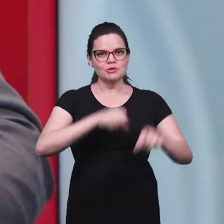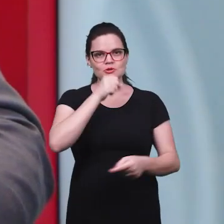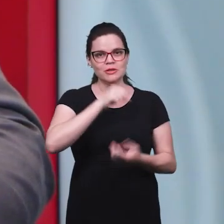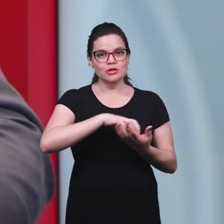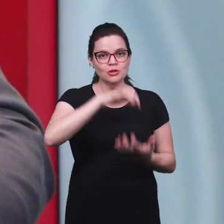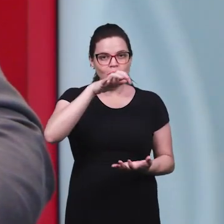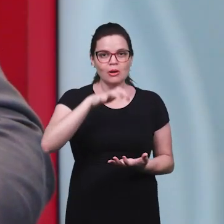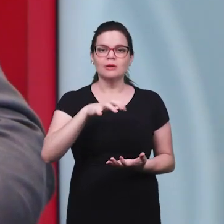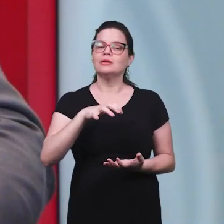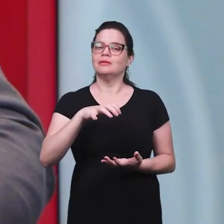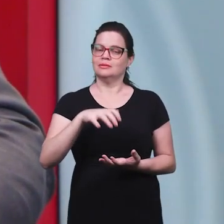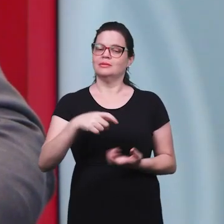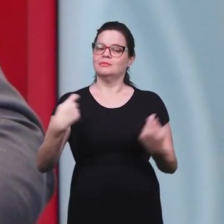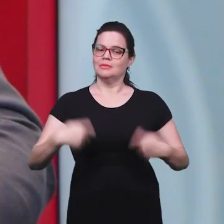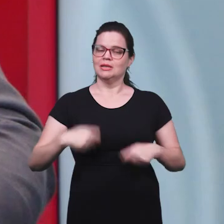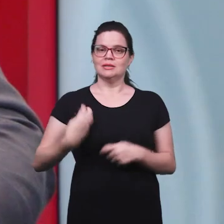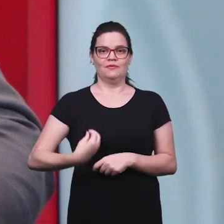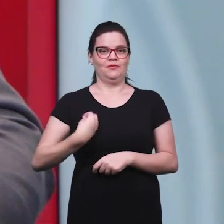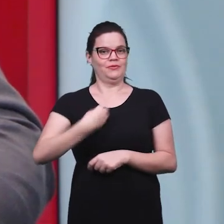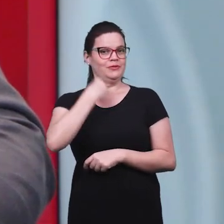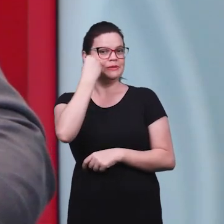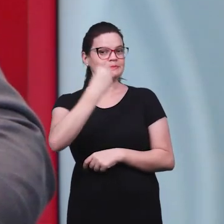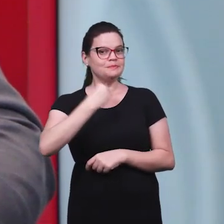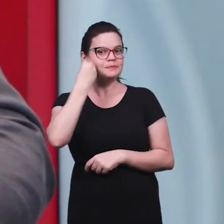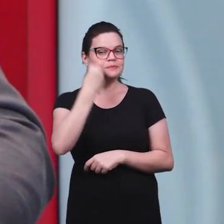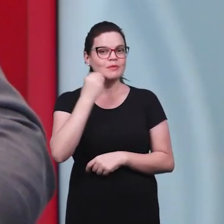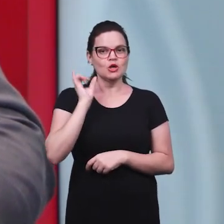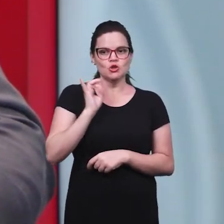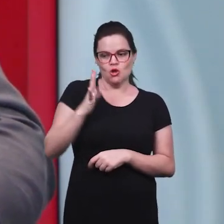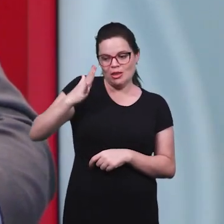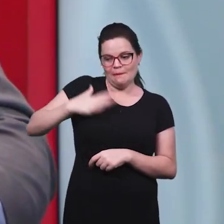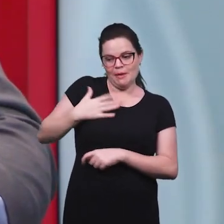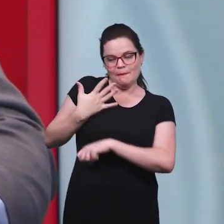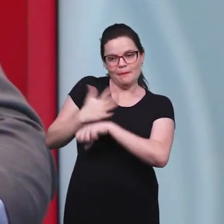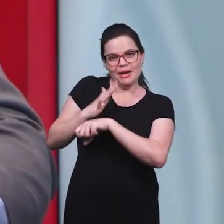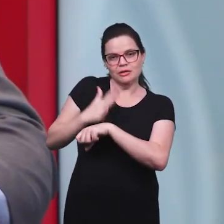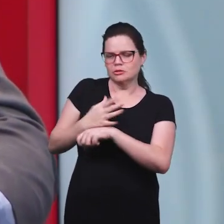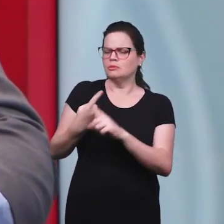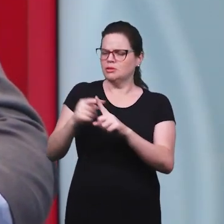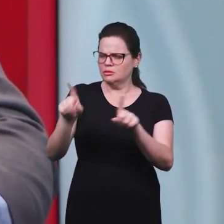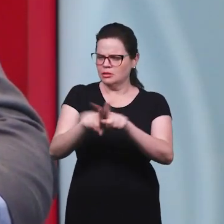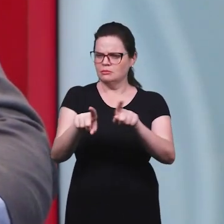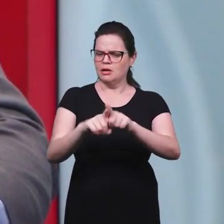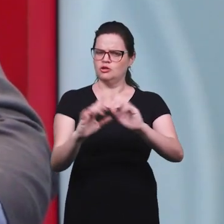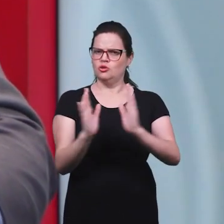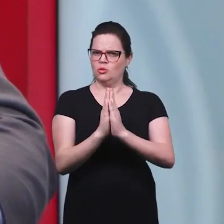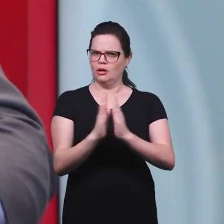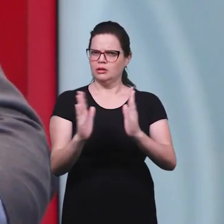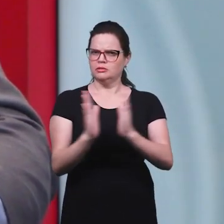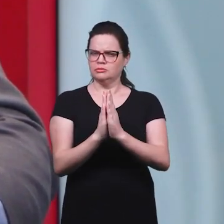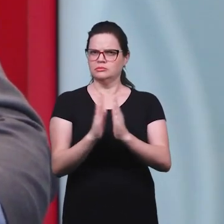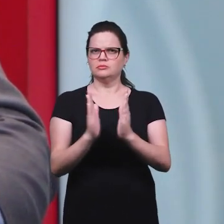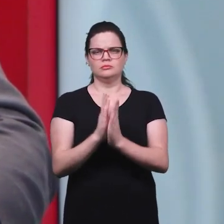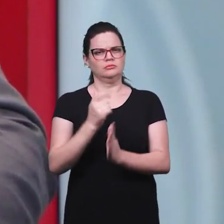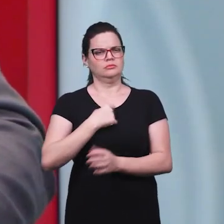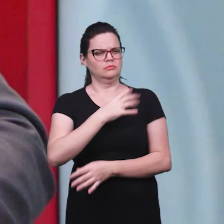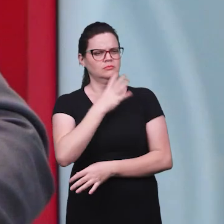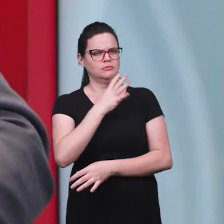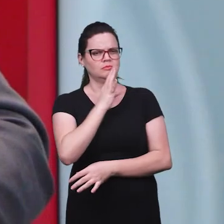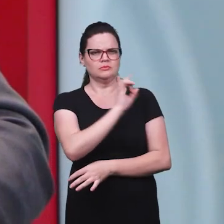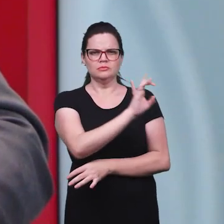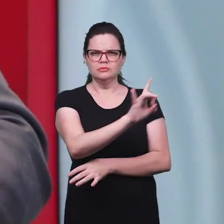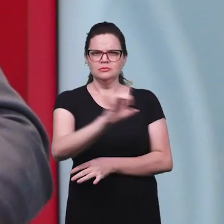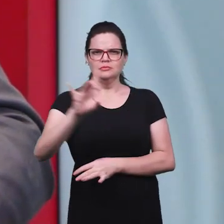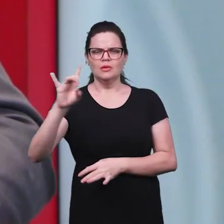idosos, eles têm uma experiência não só de vida, mas são os homens de oração. Conheço muitos